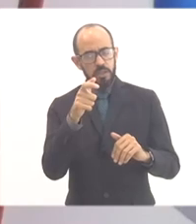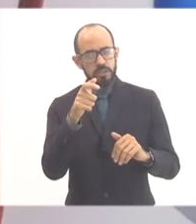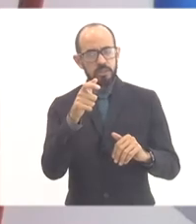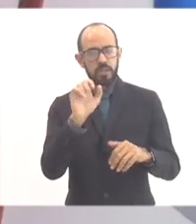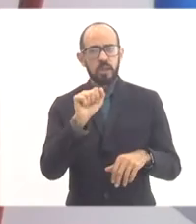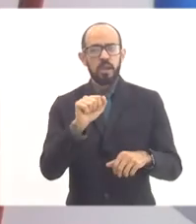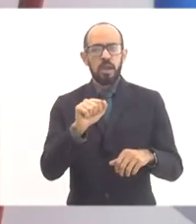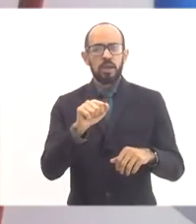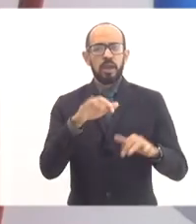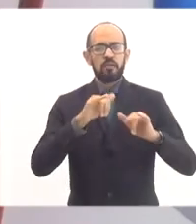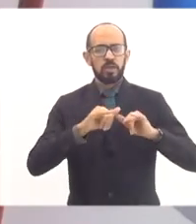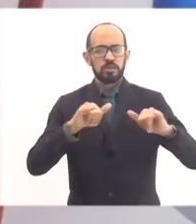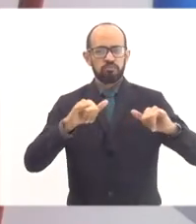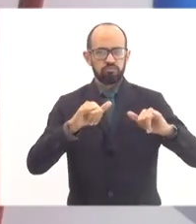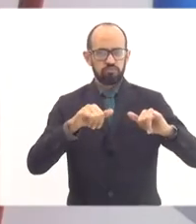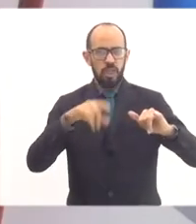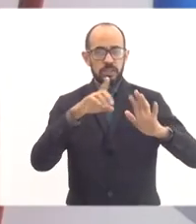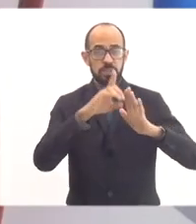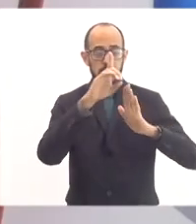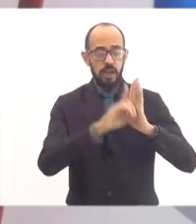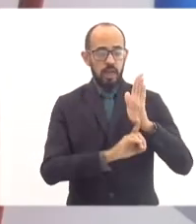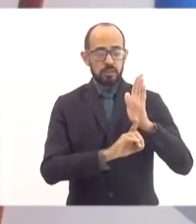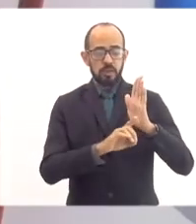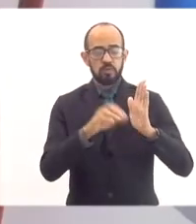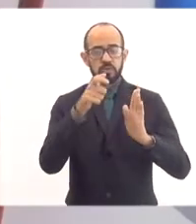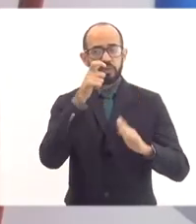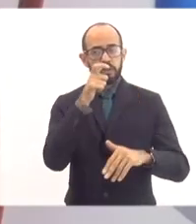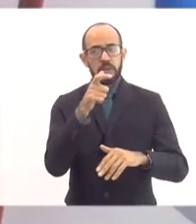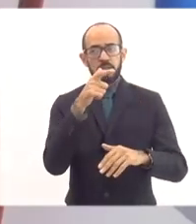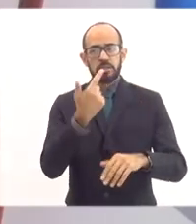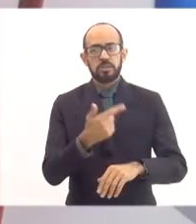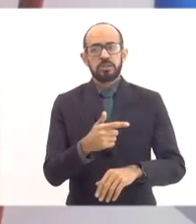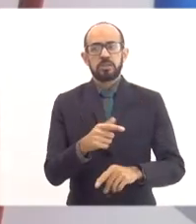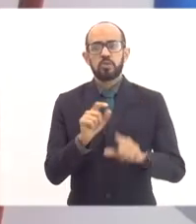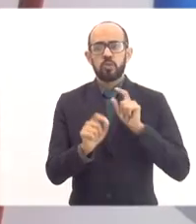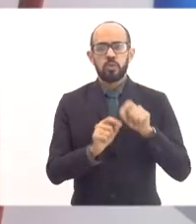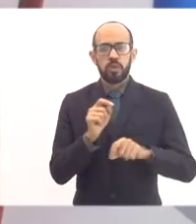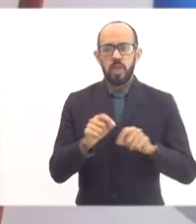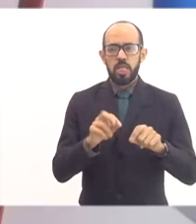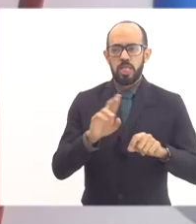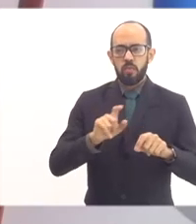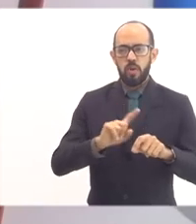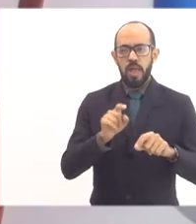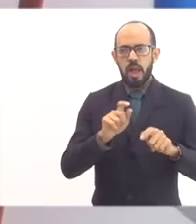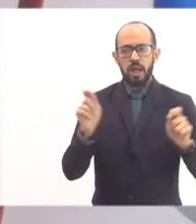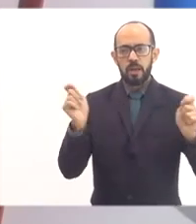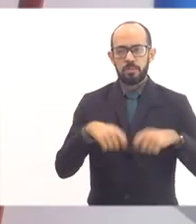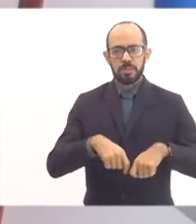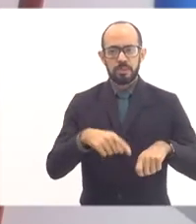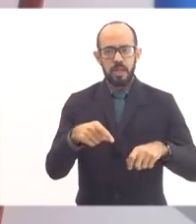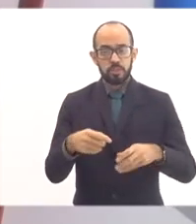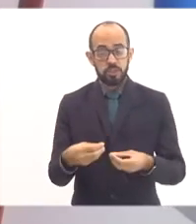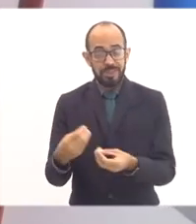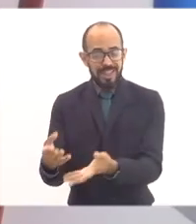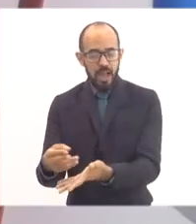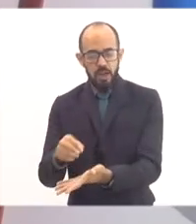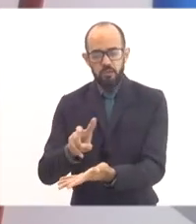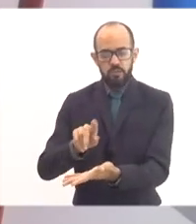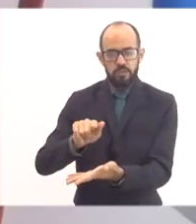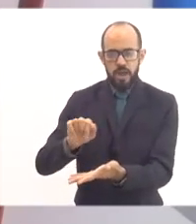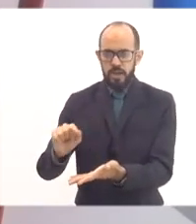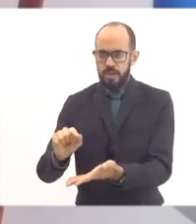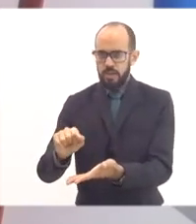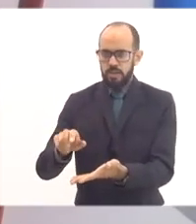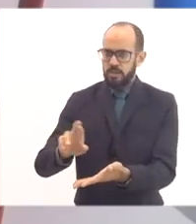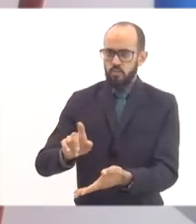interesse. Obviamente, essas declarações, elas não têm o condão, a missão e nem a competência de dar a vaga para ninguém, de chamar ninguém